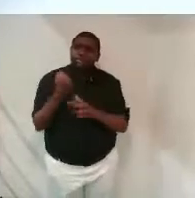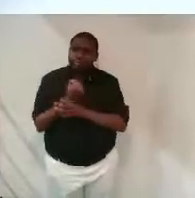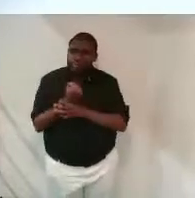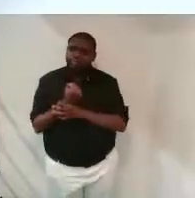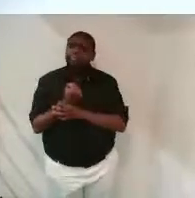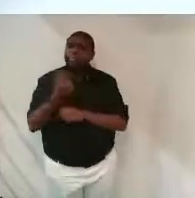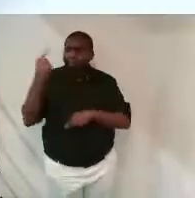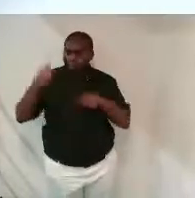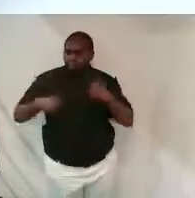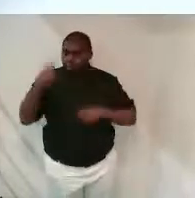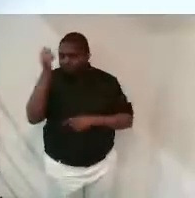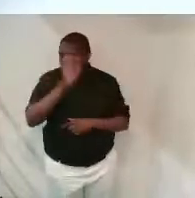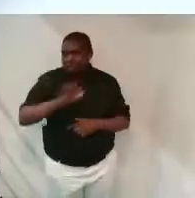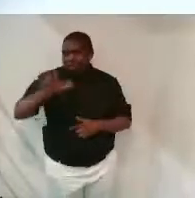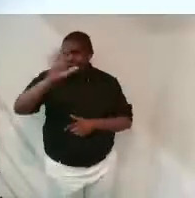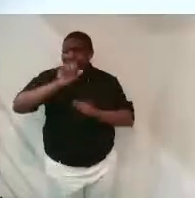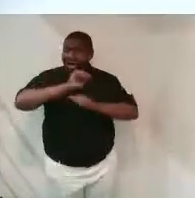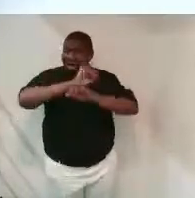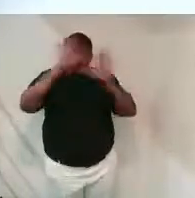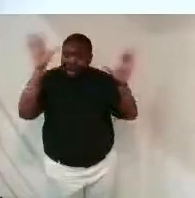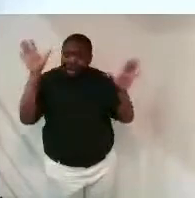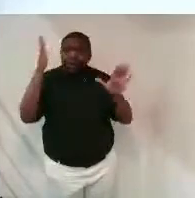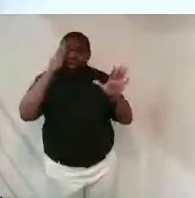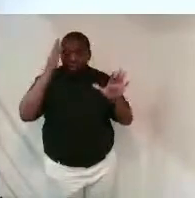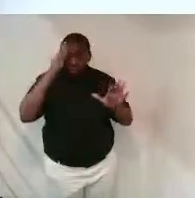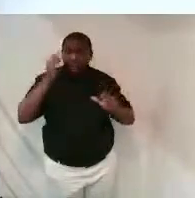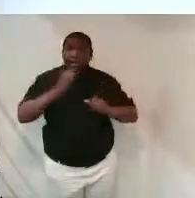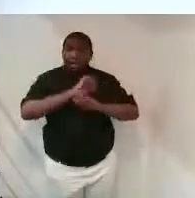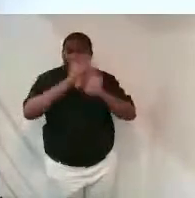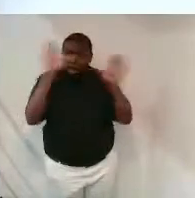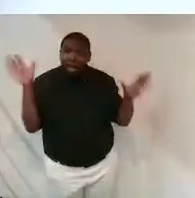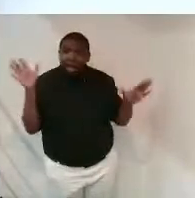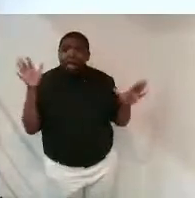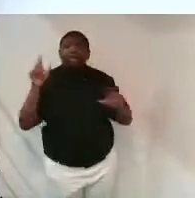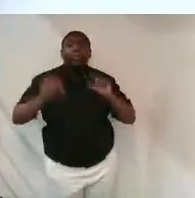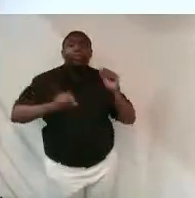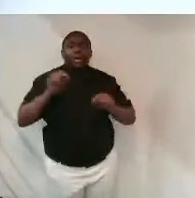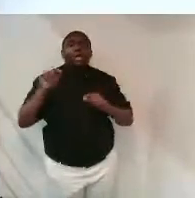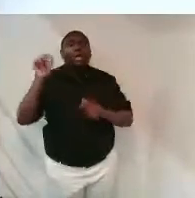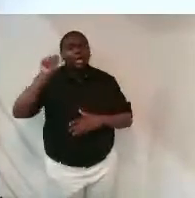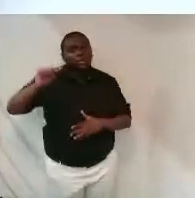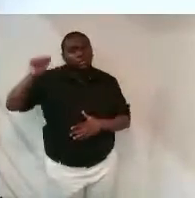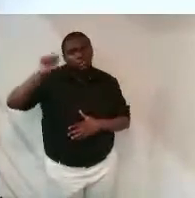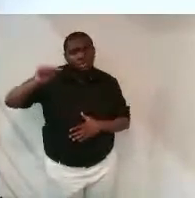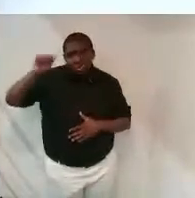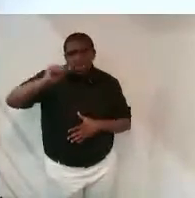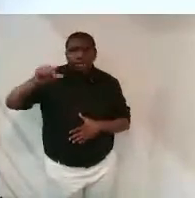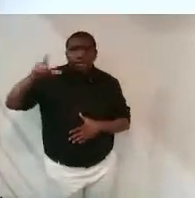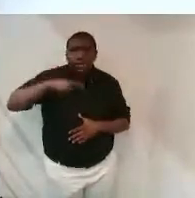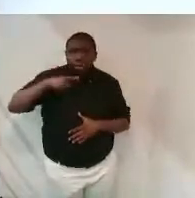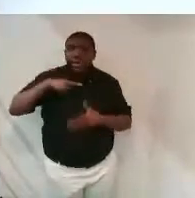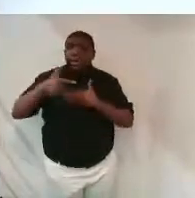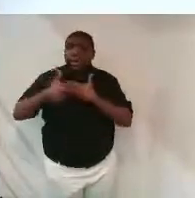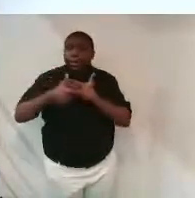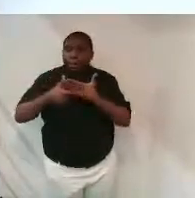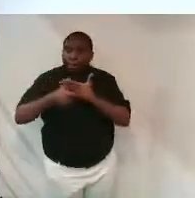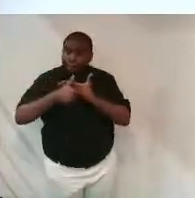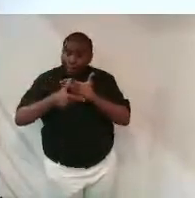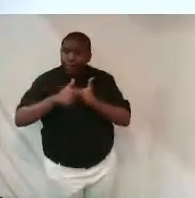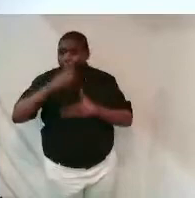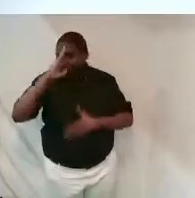deixa bastante claro que as cooperativas de catadores e associações, eles têm um papel